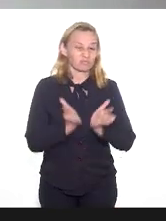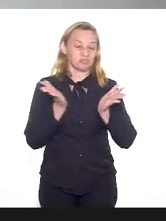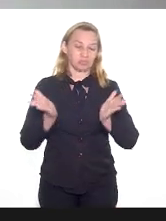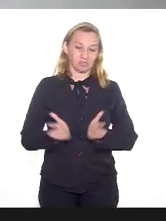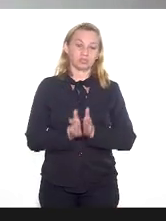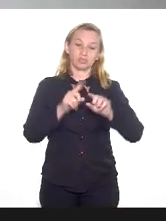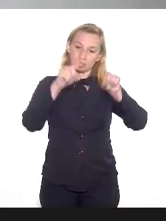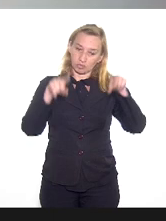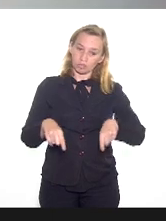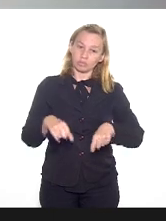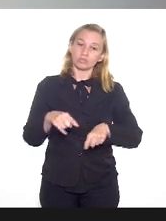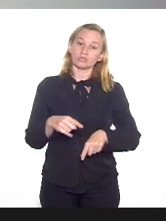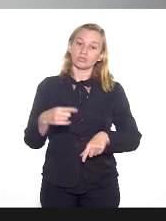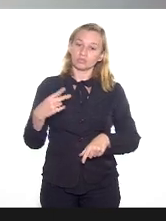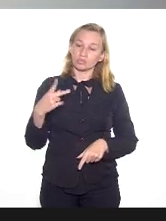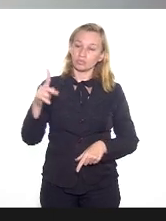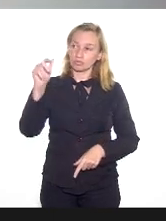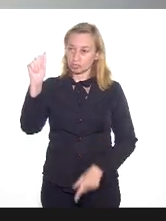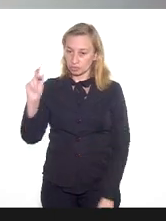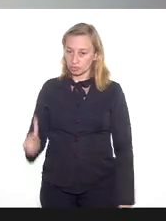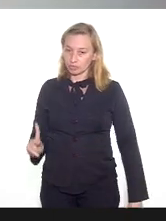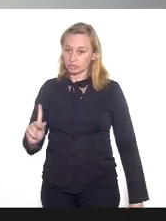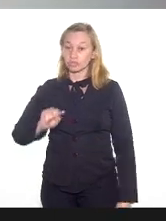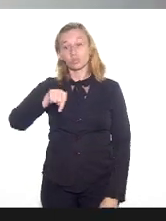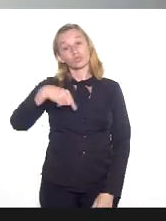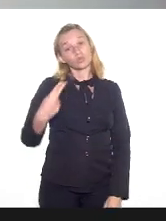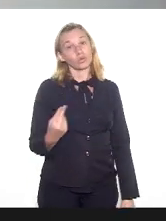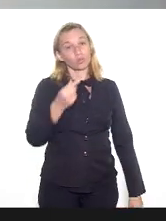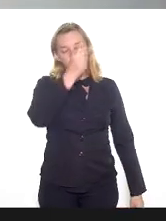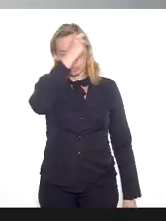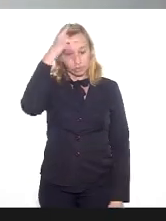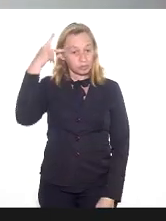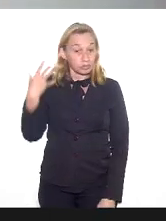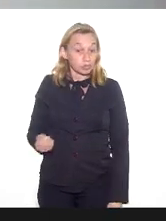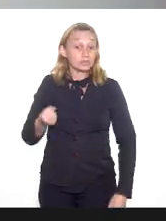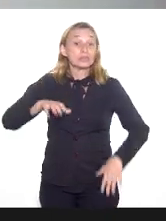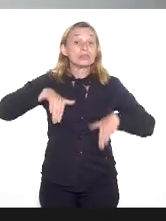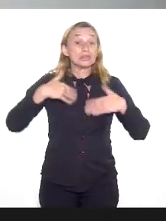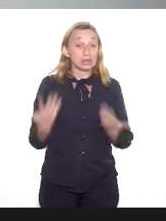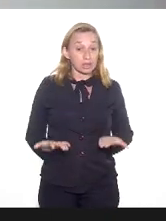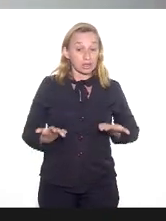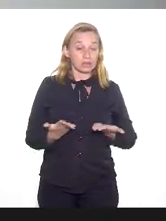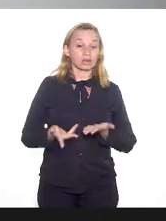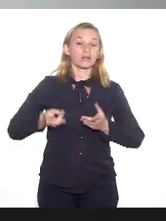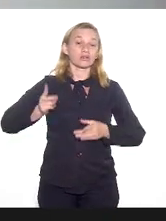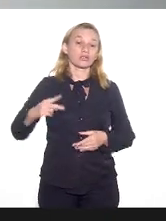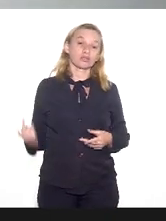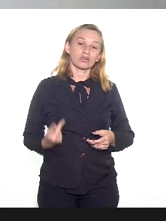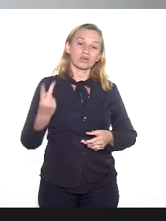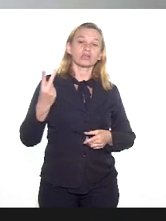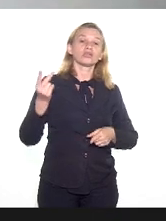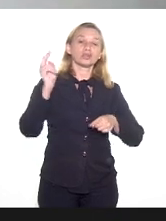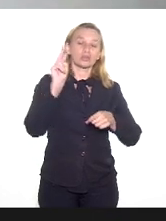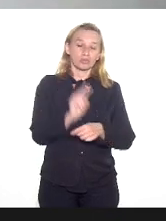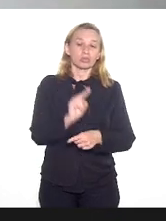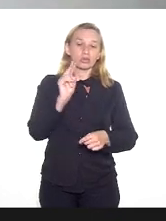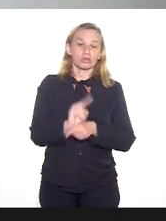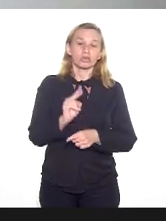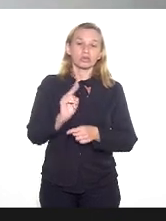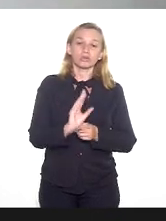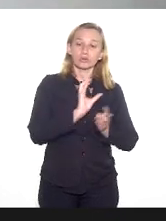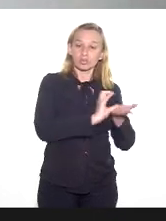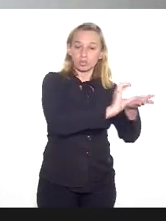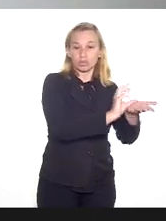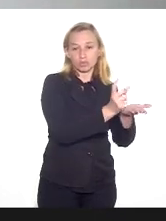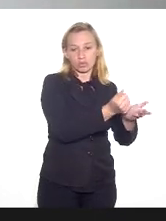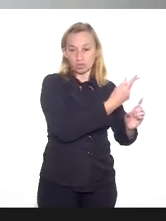dos servidores na sua aposentadoria ou dos pensionistas. Então, preservar e defender os recursos